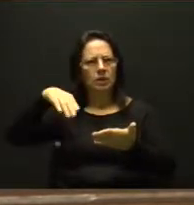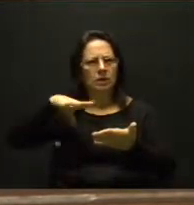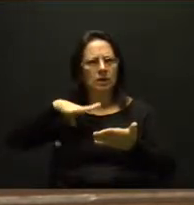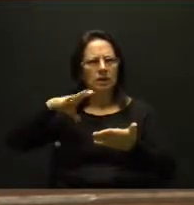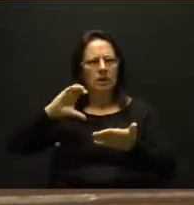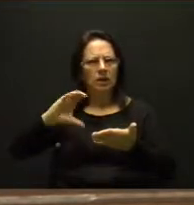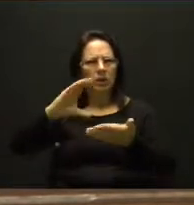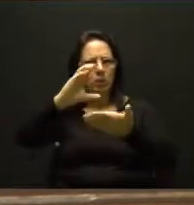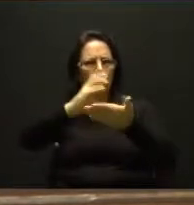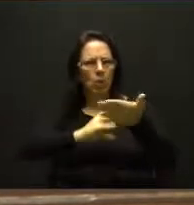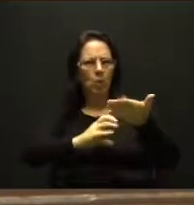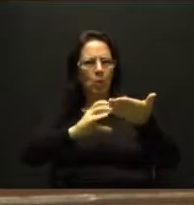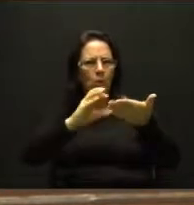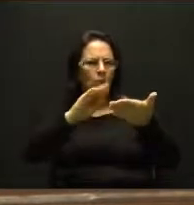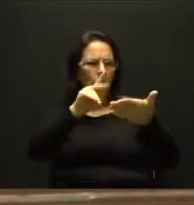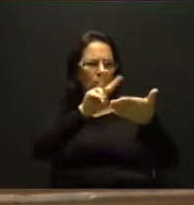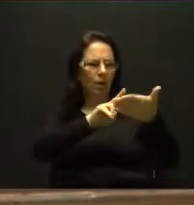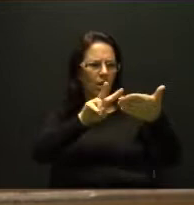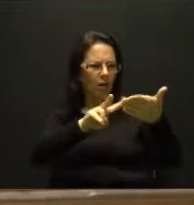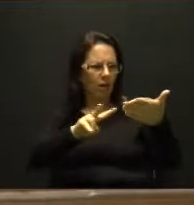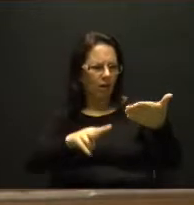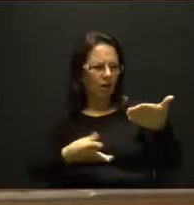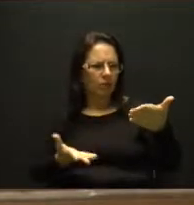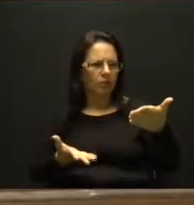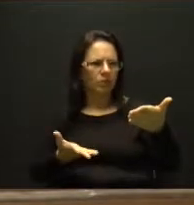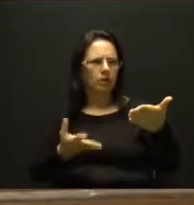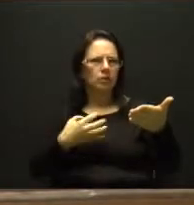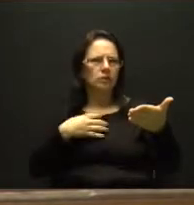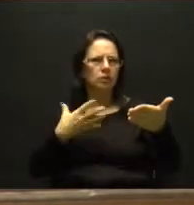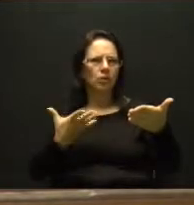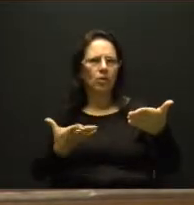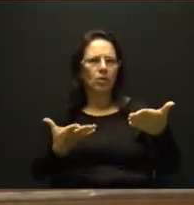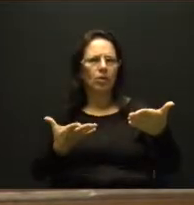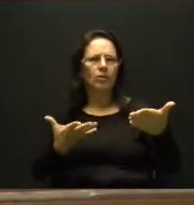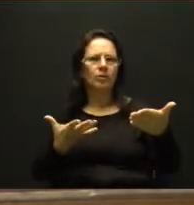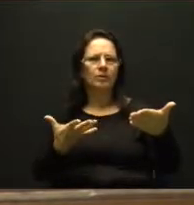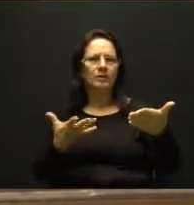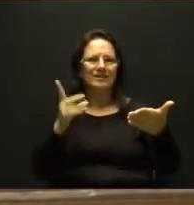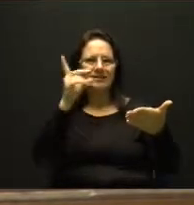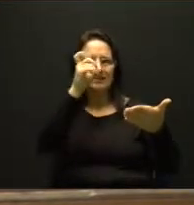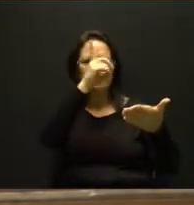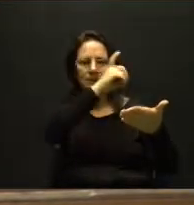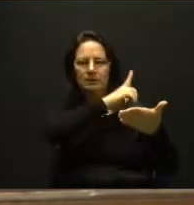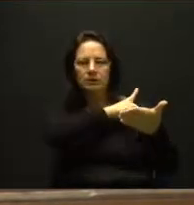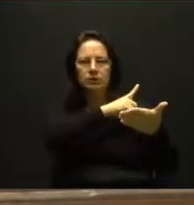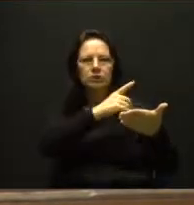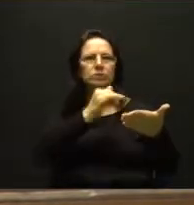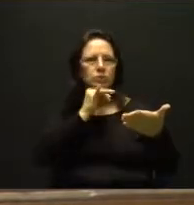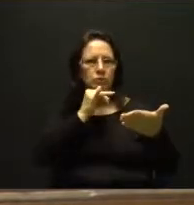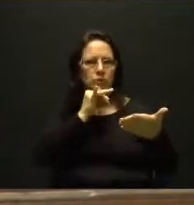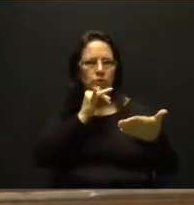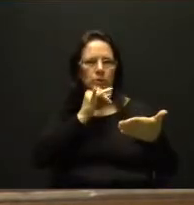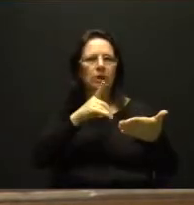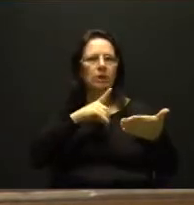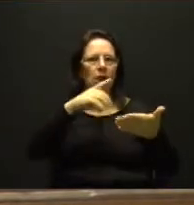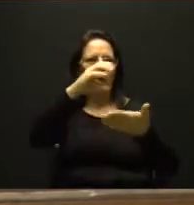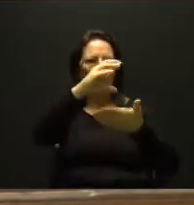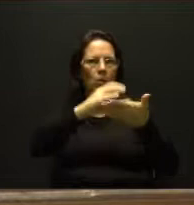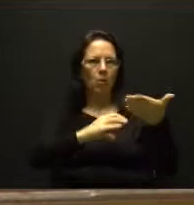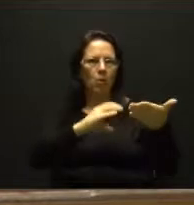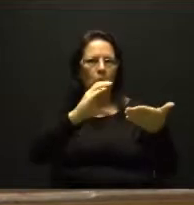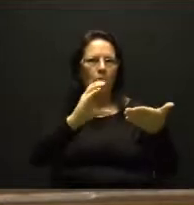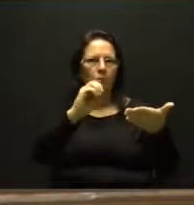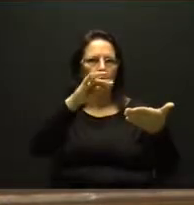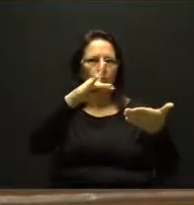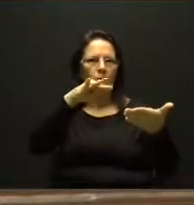tem como você olhar para aquele contrato e se sente dono da sua propriedade por exemplo existe um contrato é um